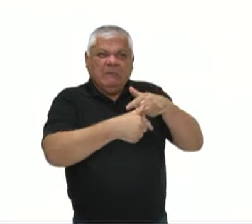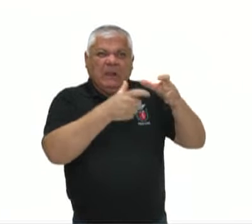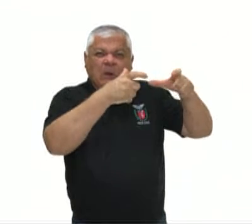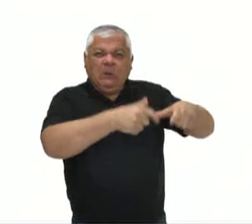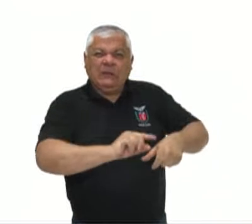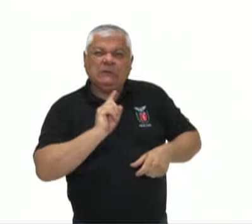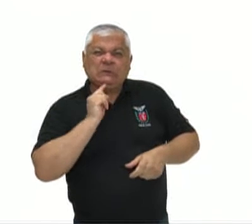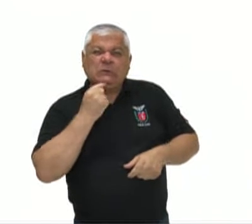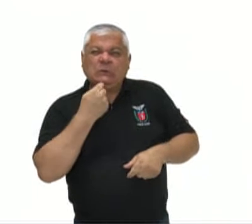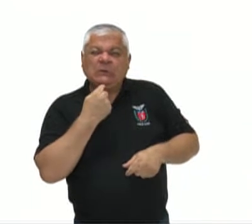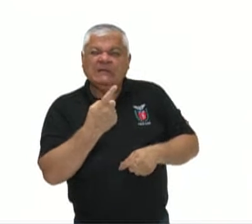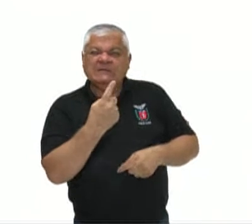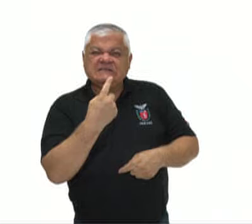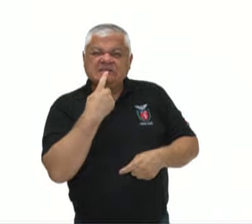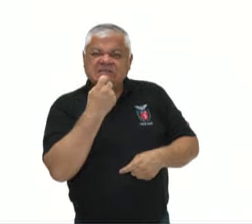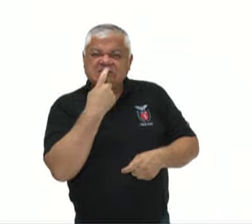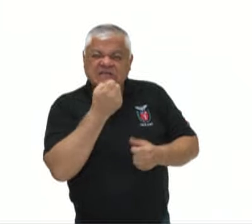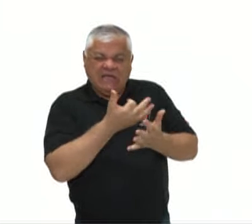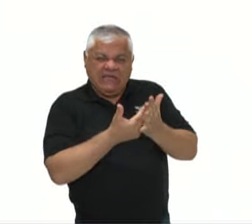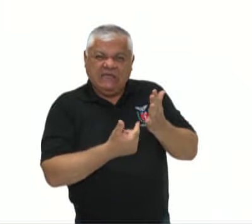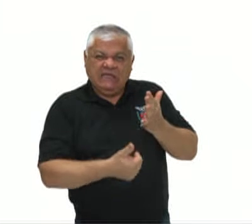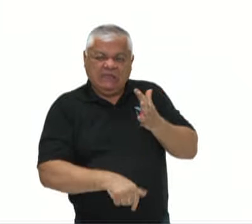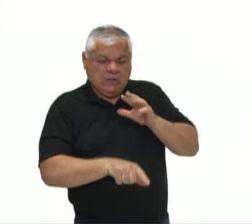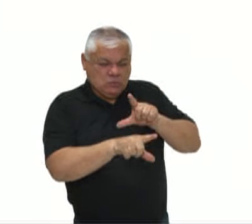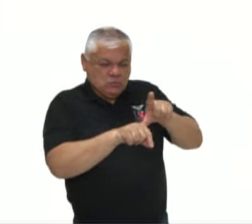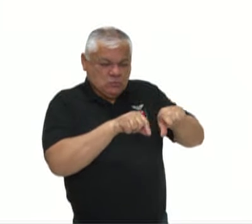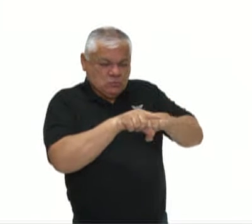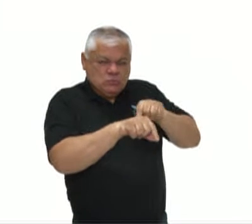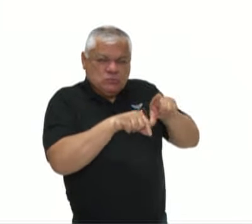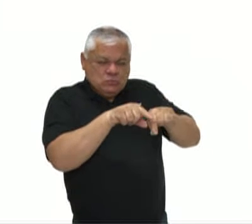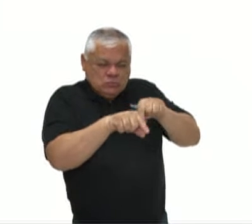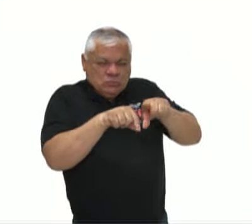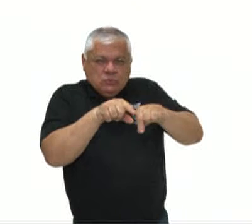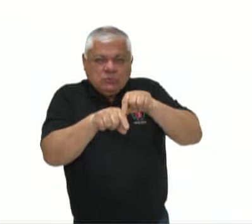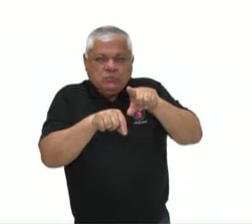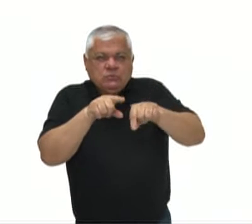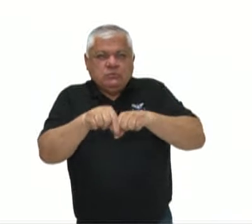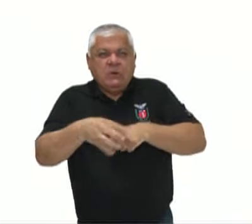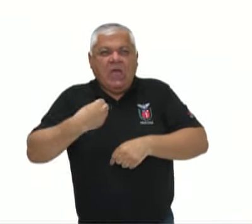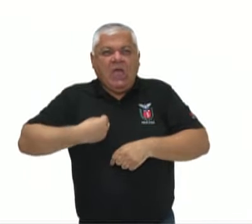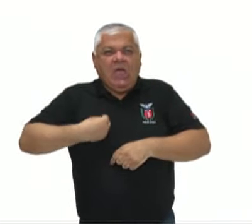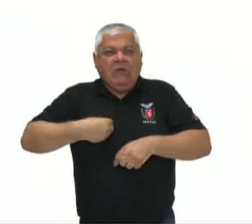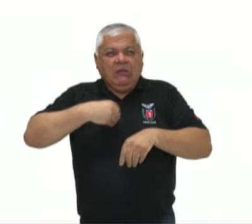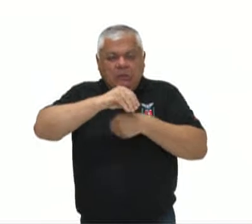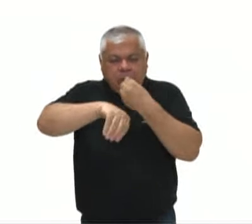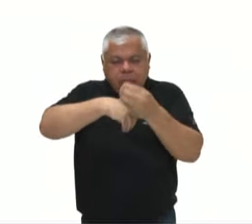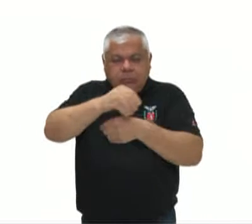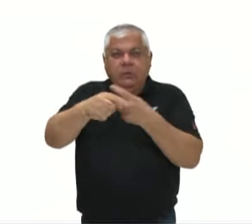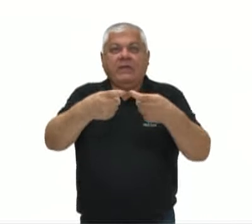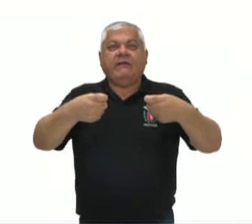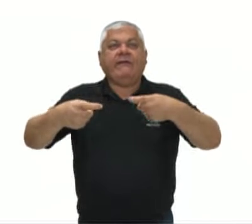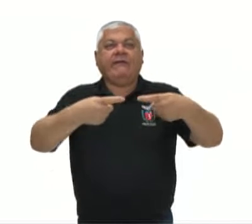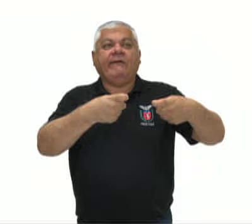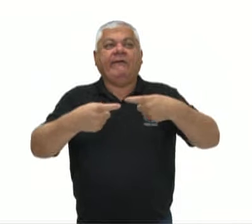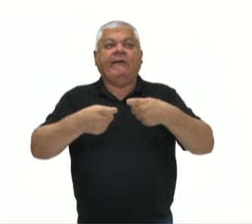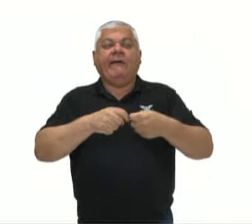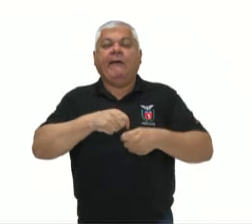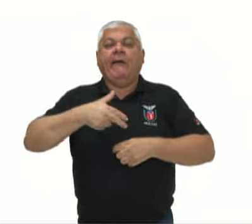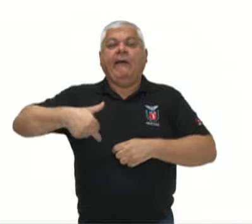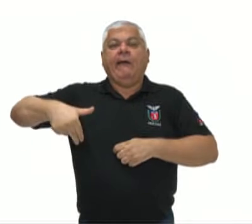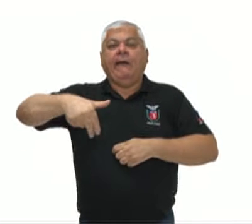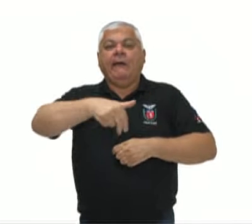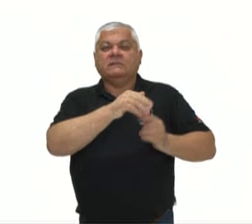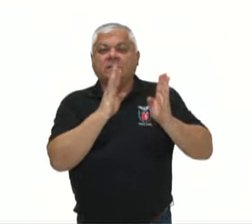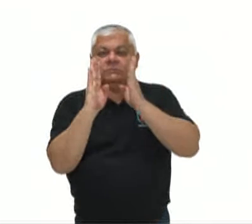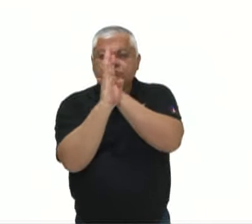o sangue podre das carnificinas come e a vida em geral declara guerra, anda a